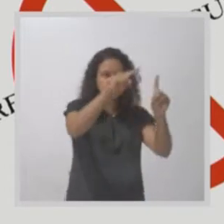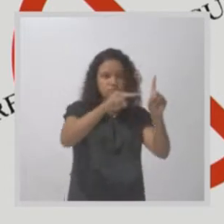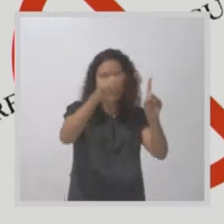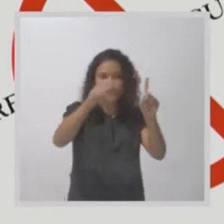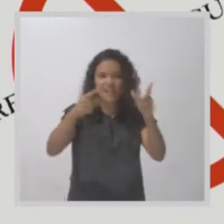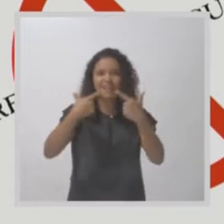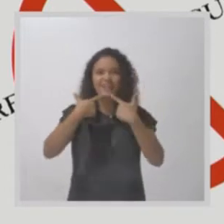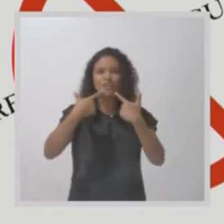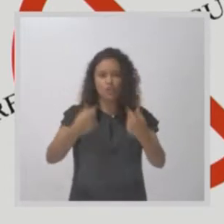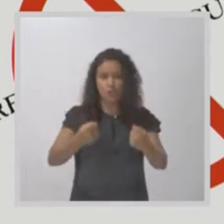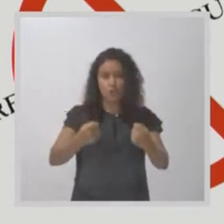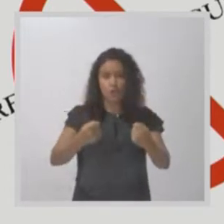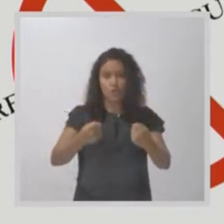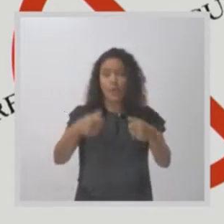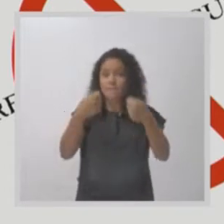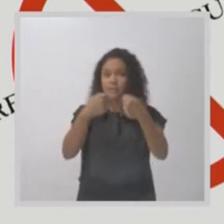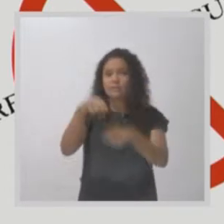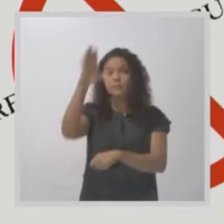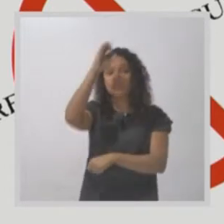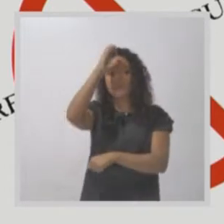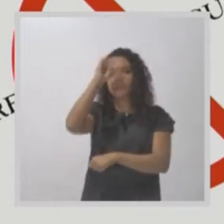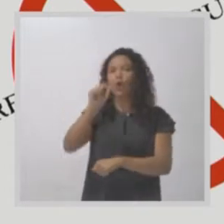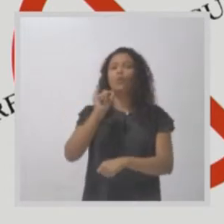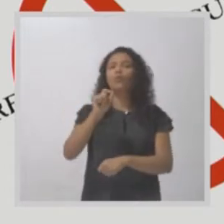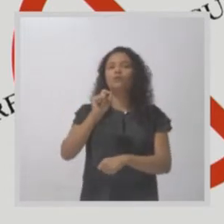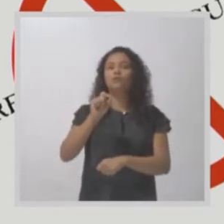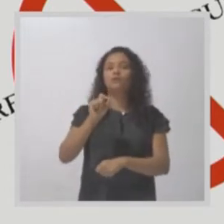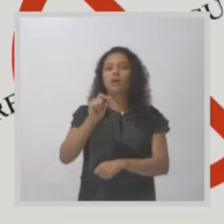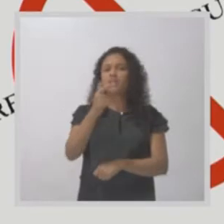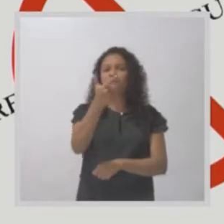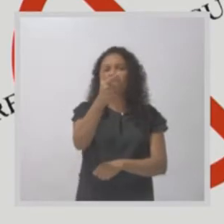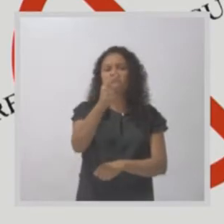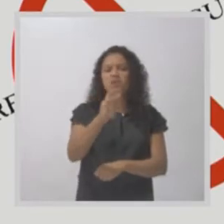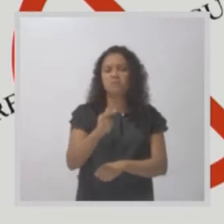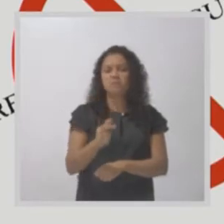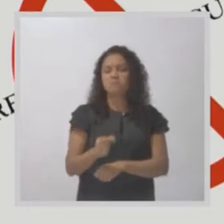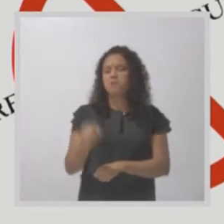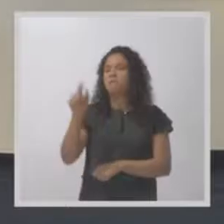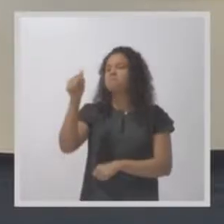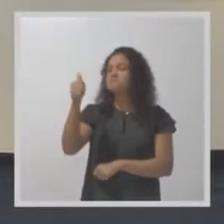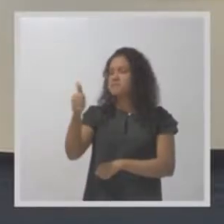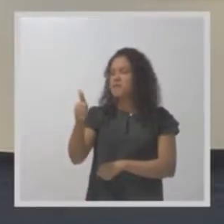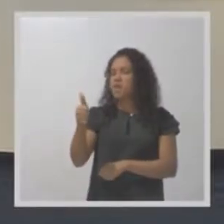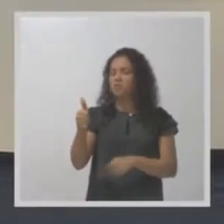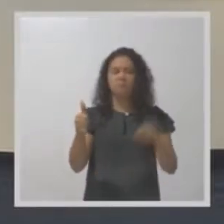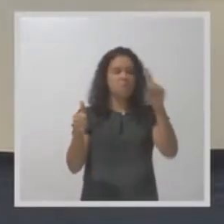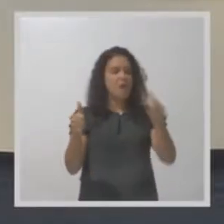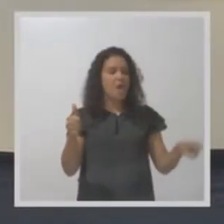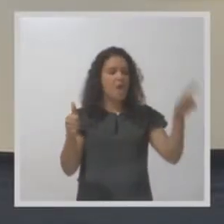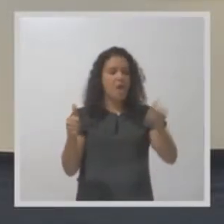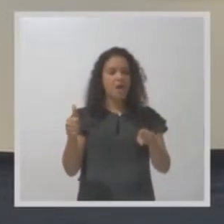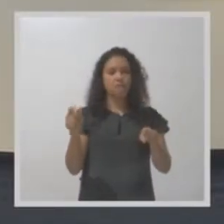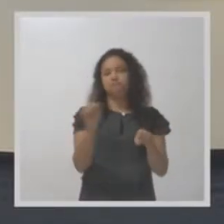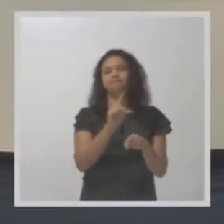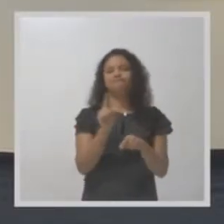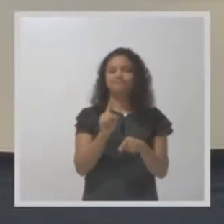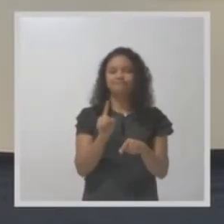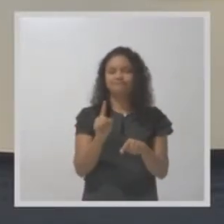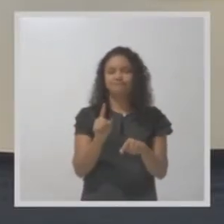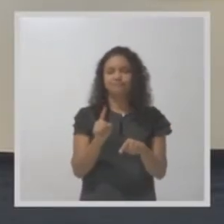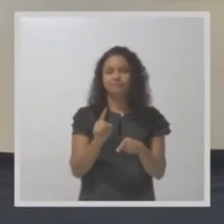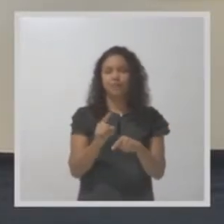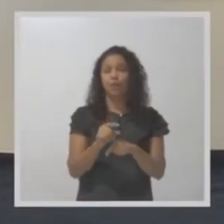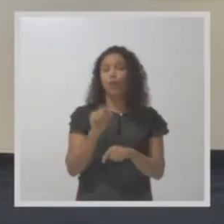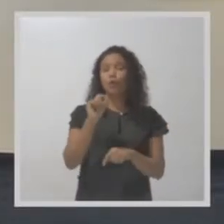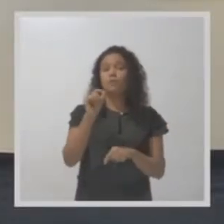nós aprendermos que não existe certo e errado. O que existe são variadas formas